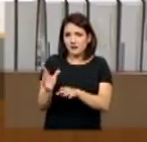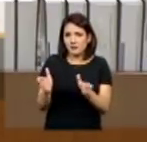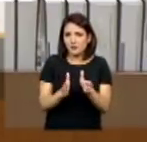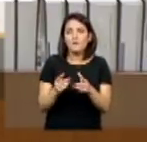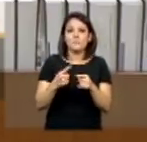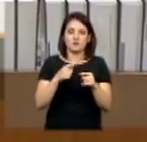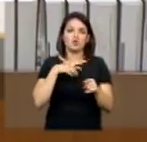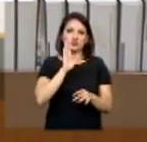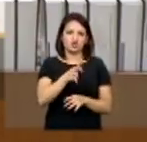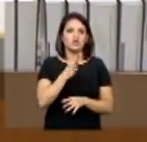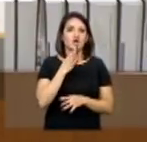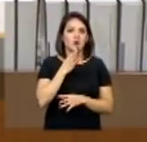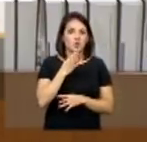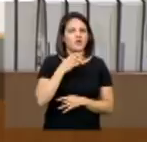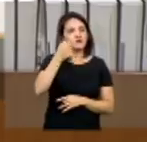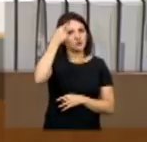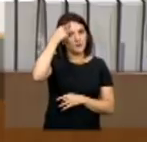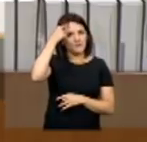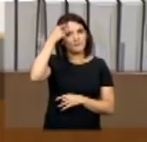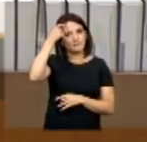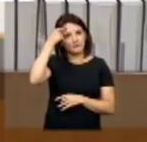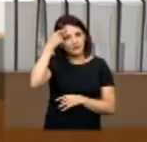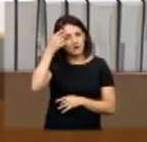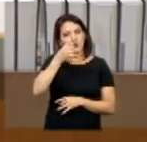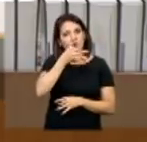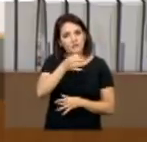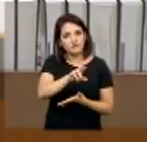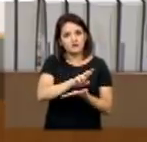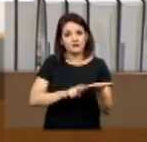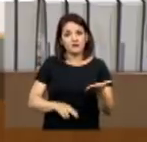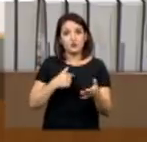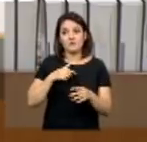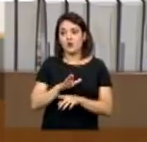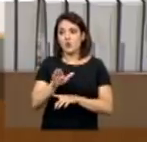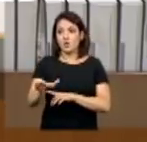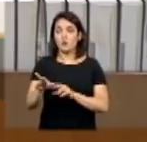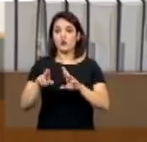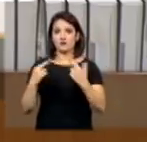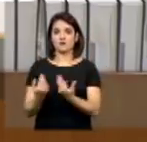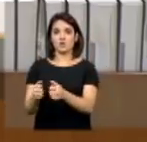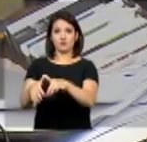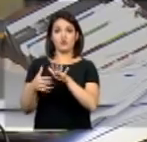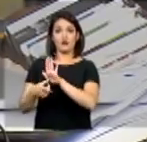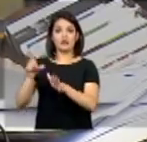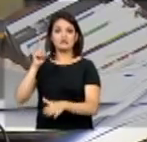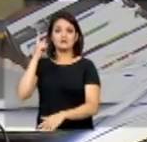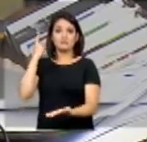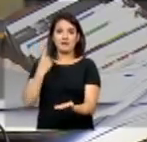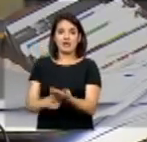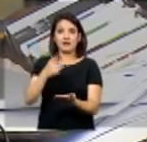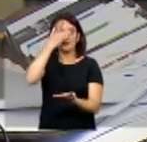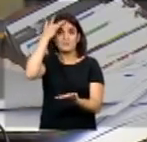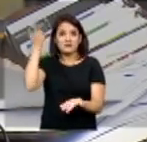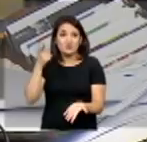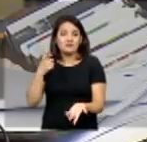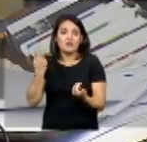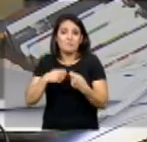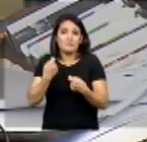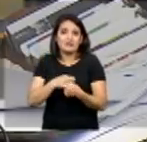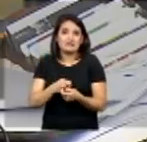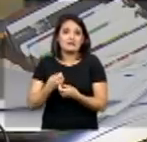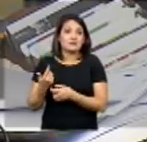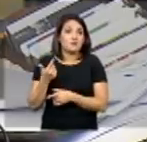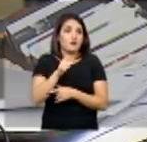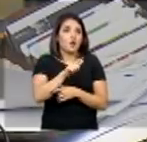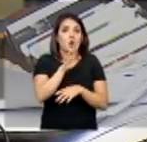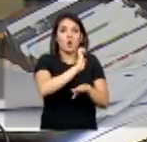o pensamento do eminente relator para atender audiências previamente marcado com pessoas que tinham vôo até para sair de brasília